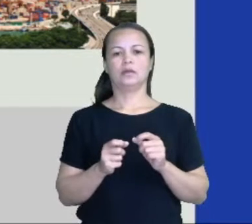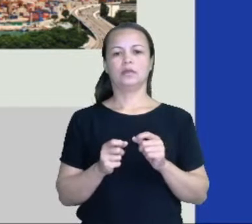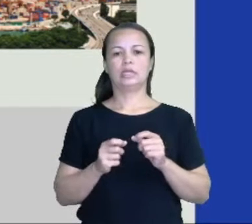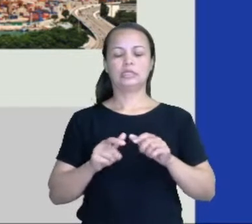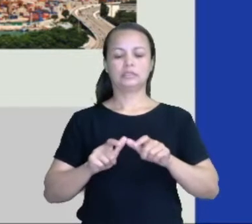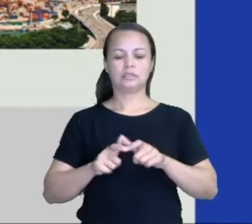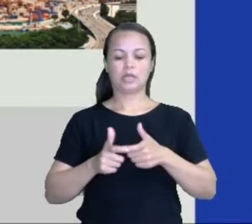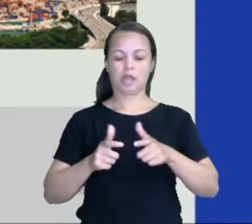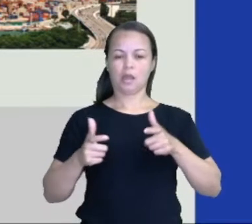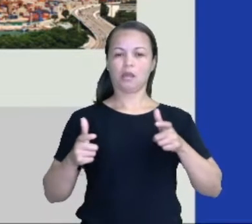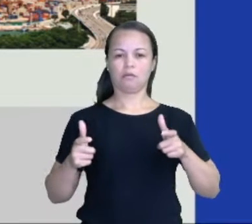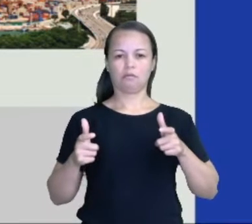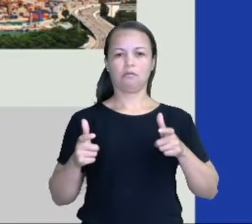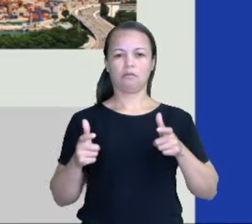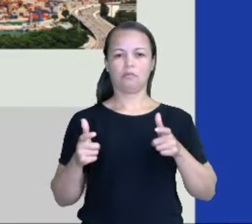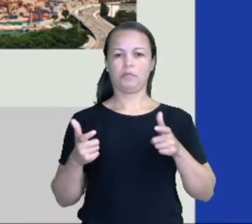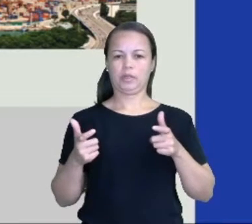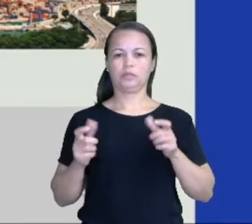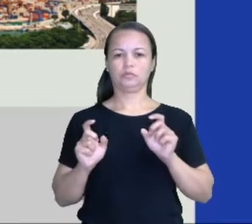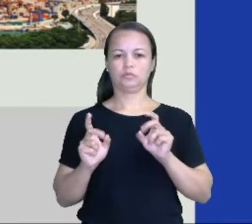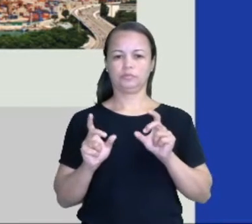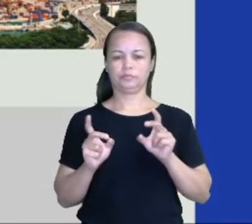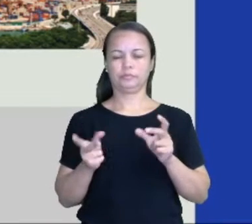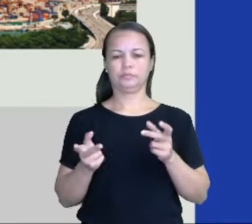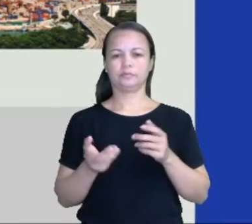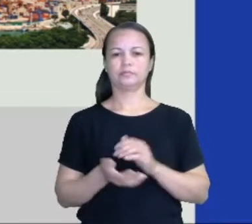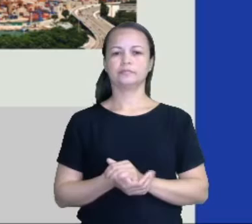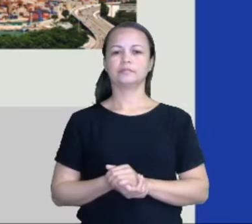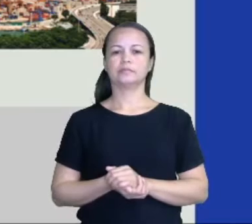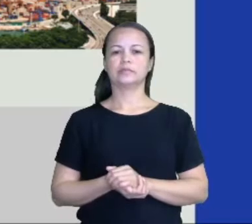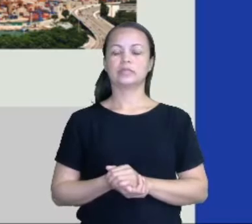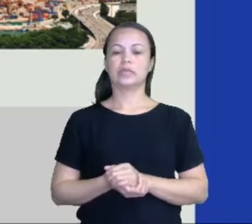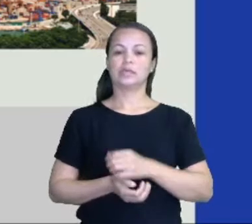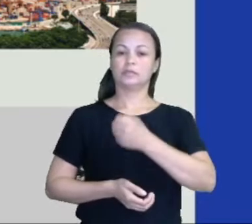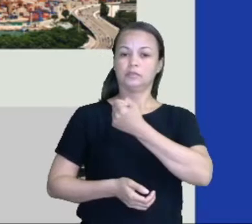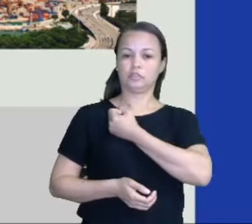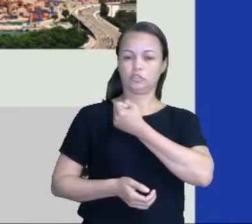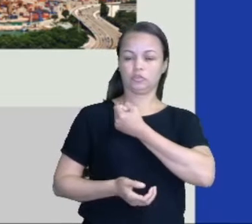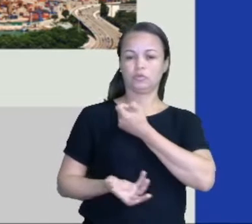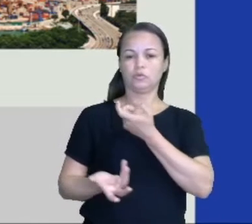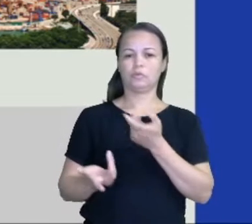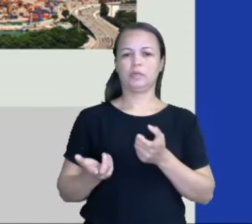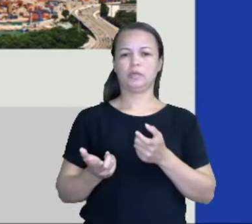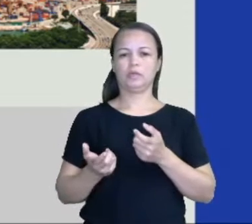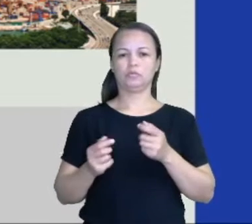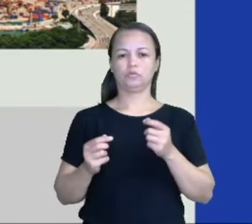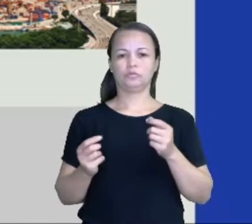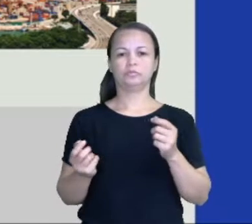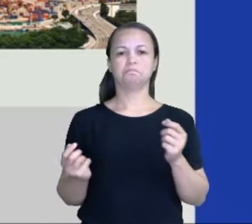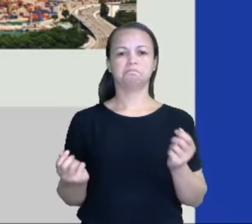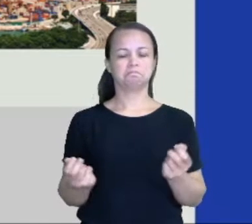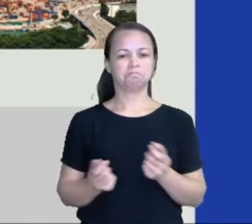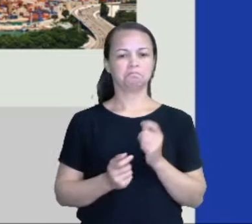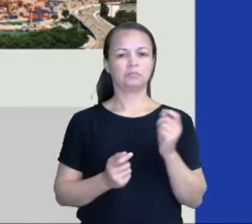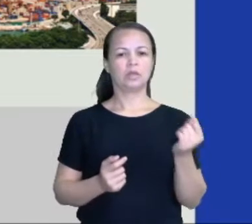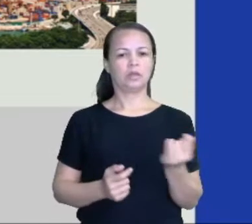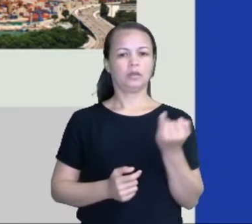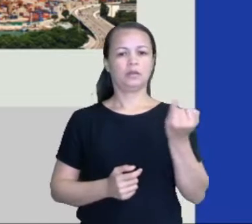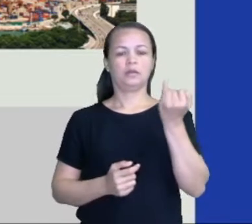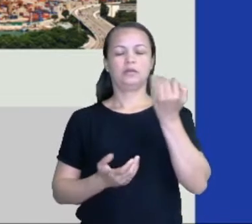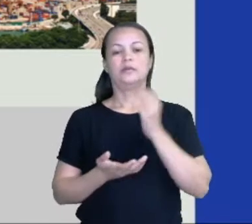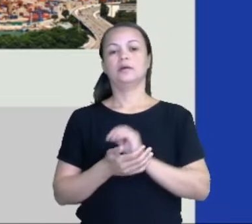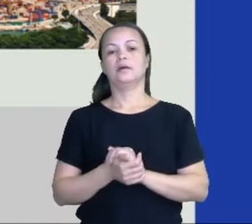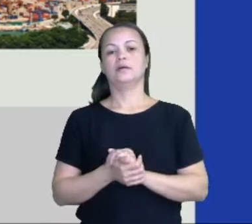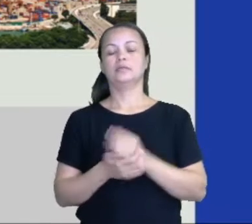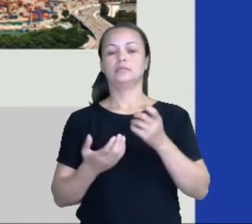esse aumento do comércio, né? Esses números espetaculares. A melhoria do meio de transporte